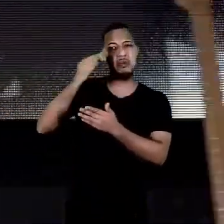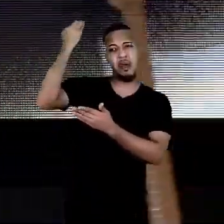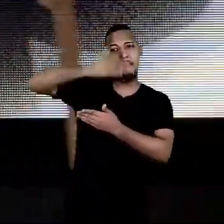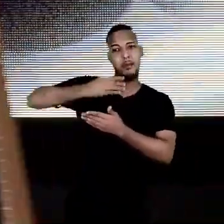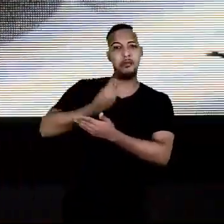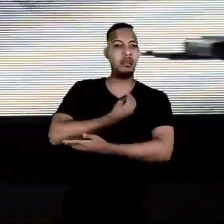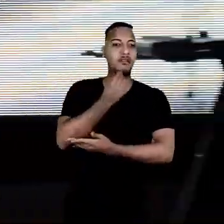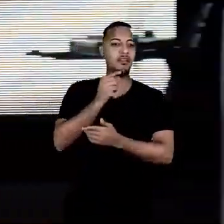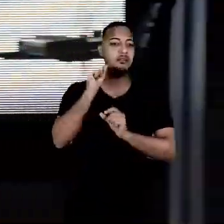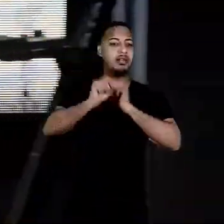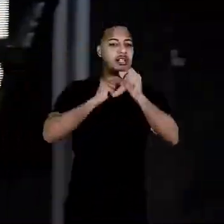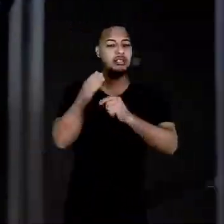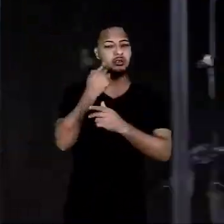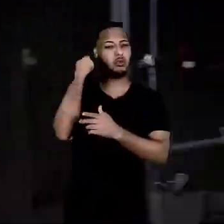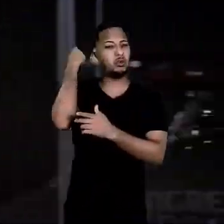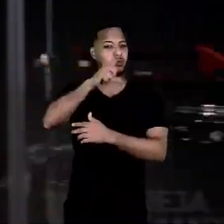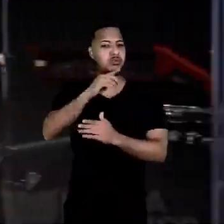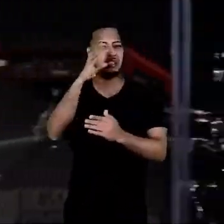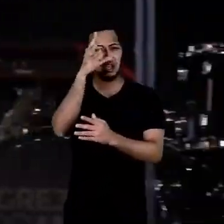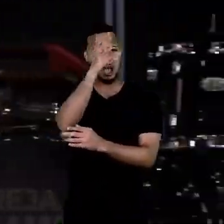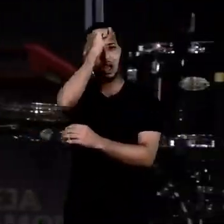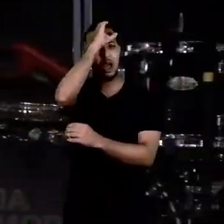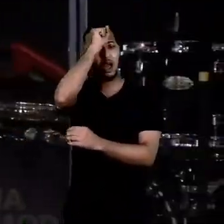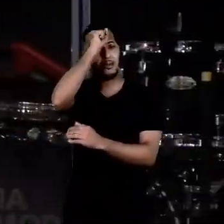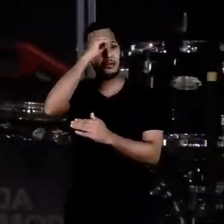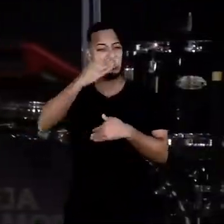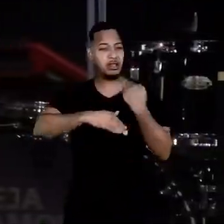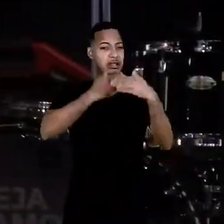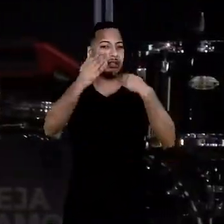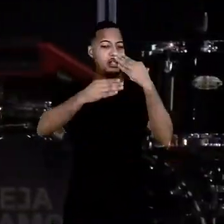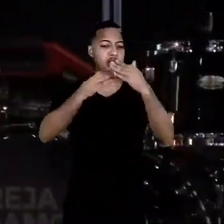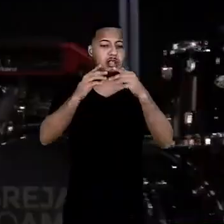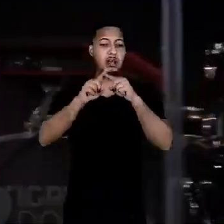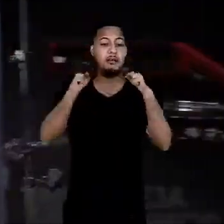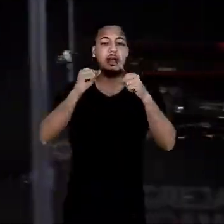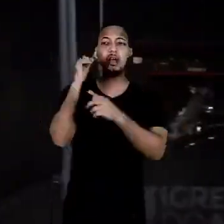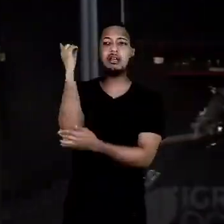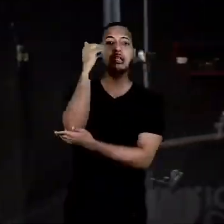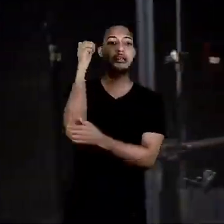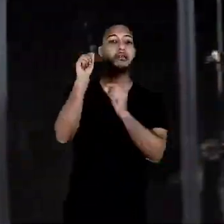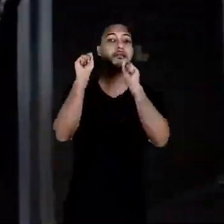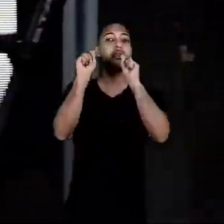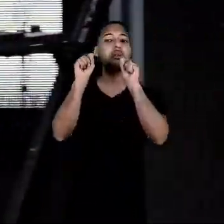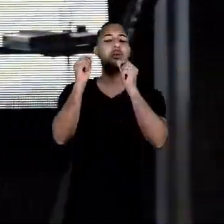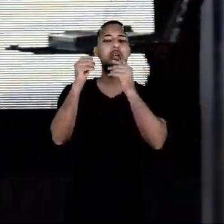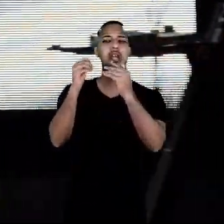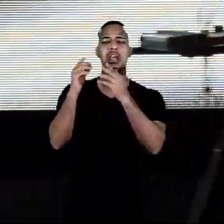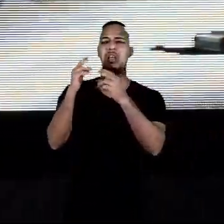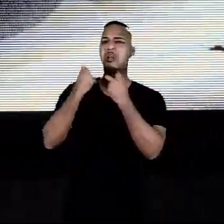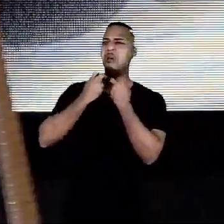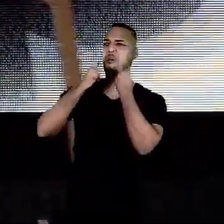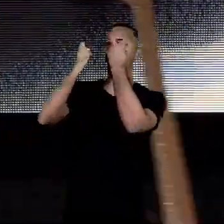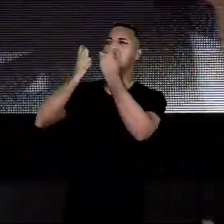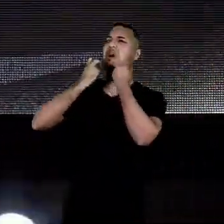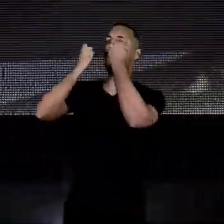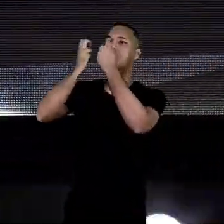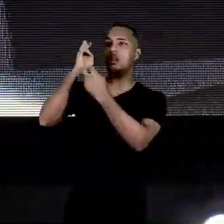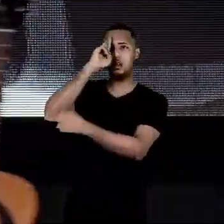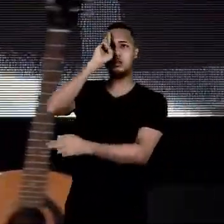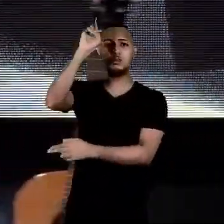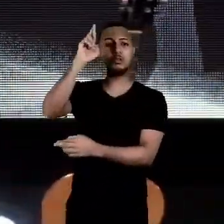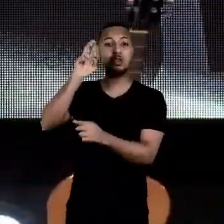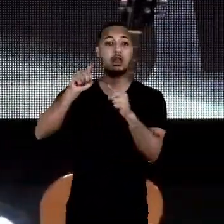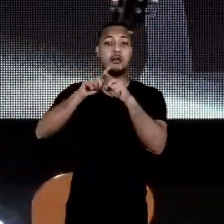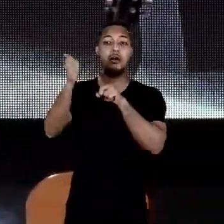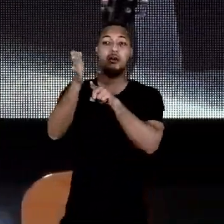Mas Davi, ele clamou, ele pediu ao Senhor. E a pergunta que eu faço para mim e para você